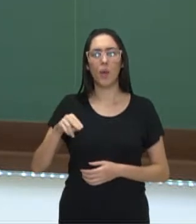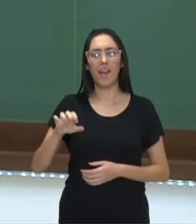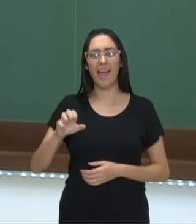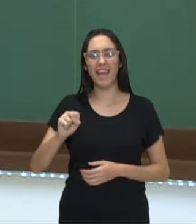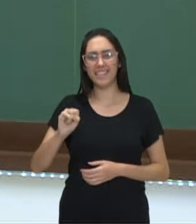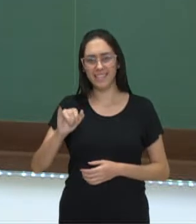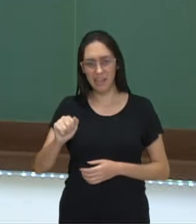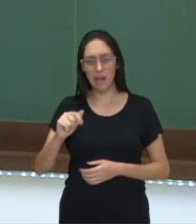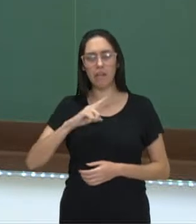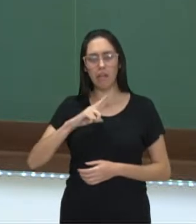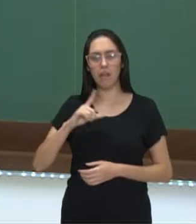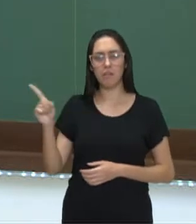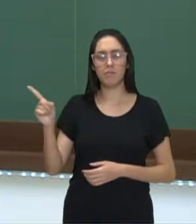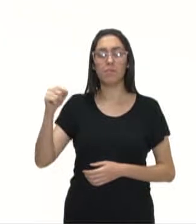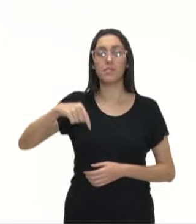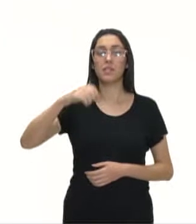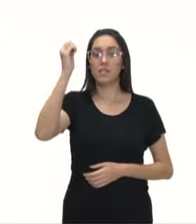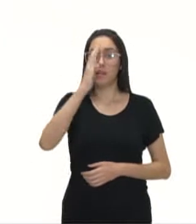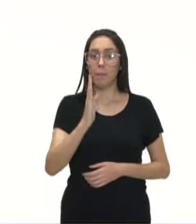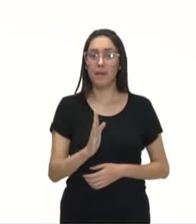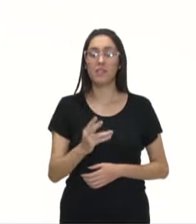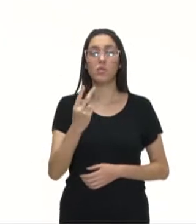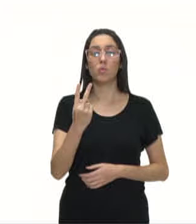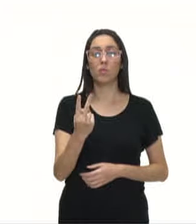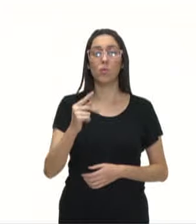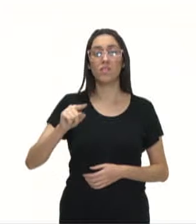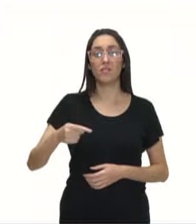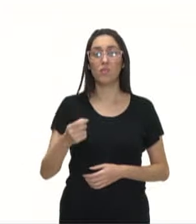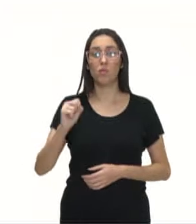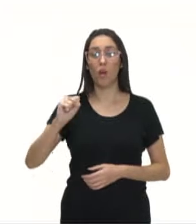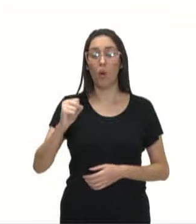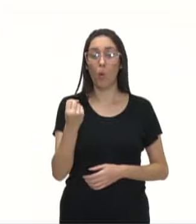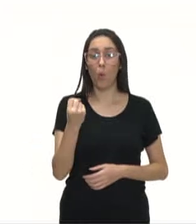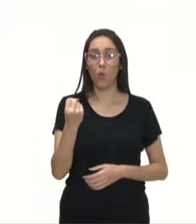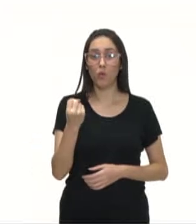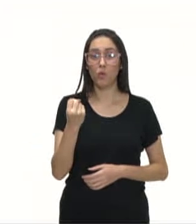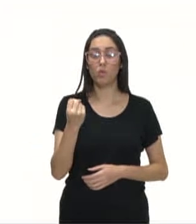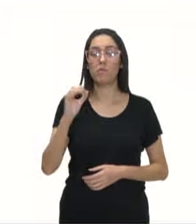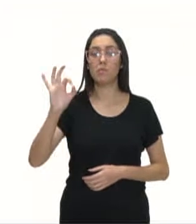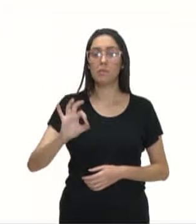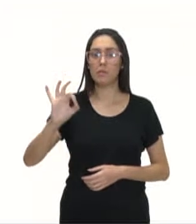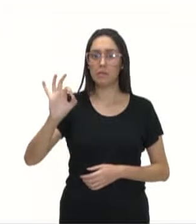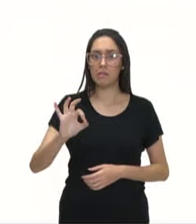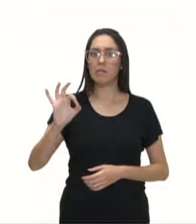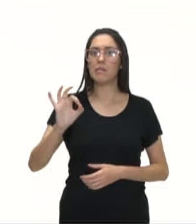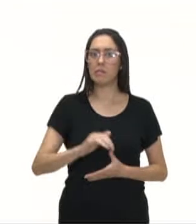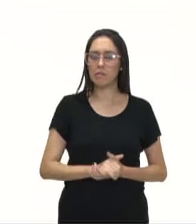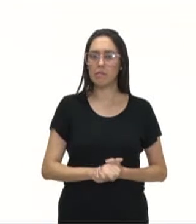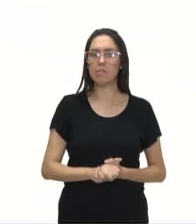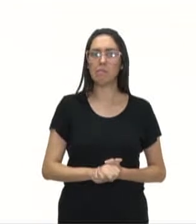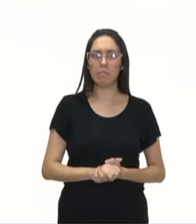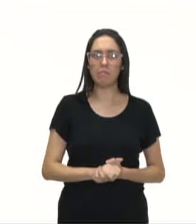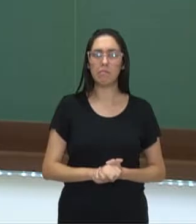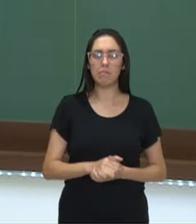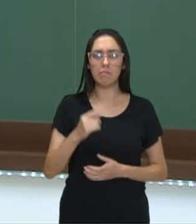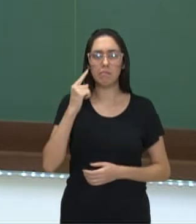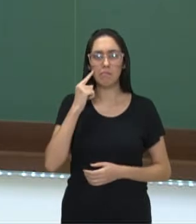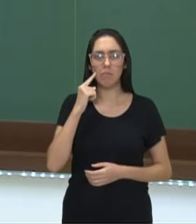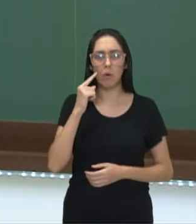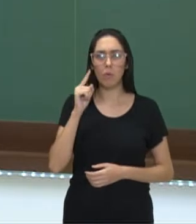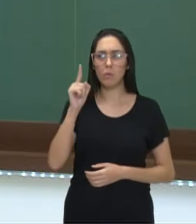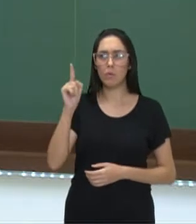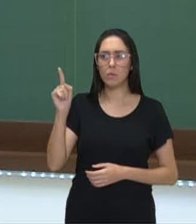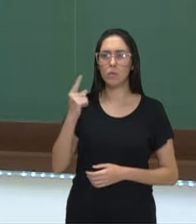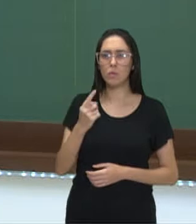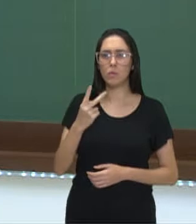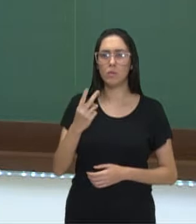ó. Brasil, 2,8% da população mundial. Estamos aqui, hein? Olha lá, ó. 1, 2, 3,